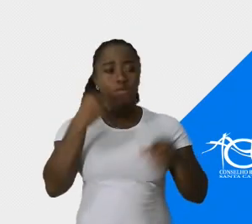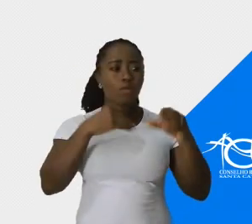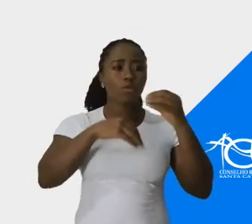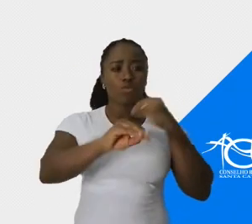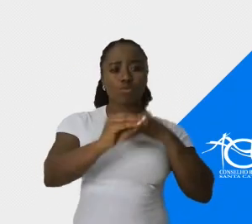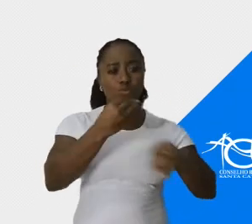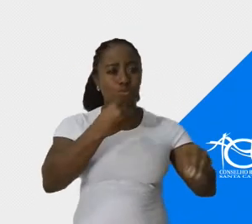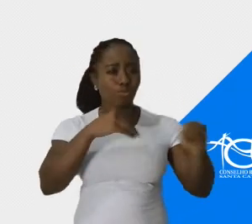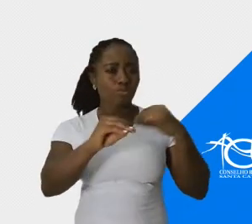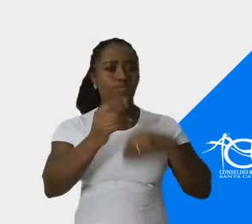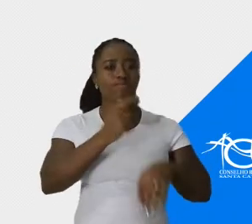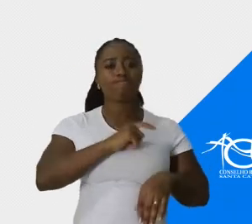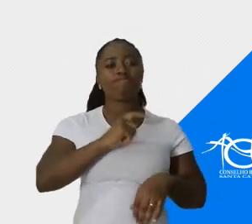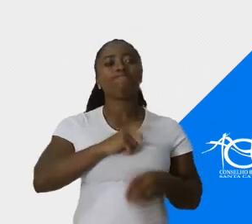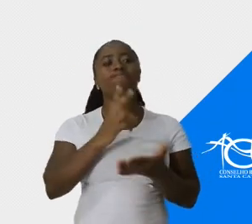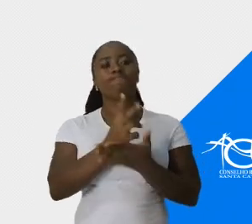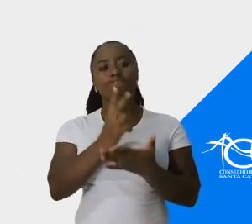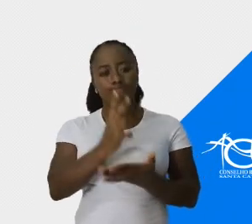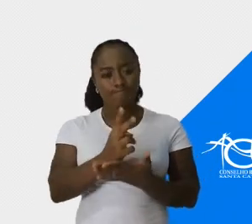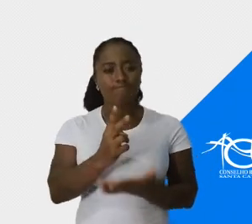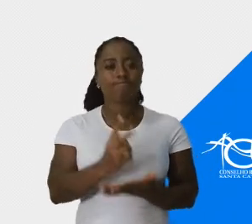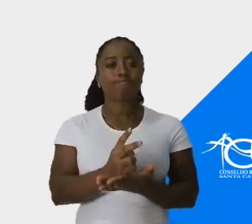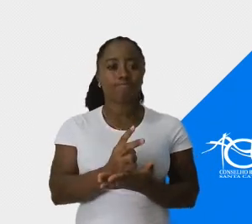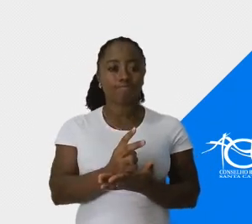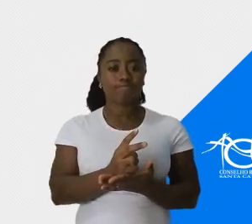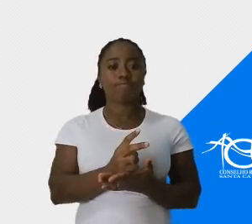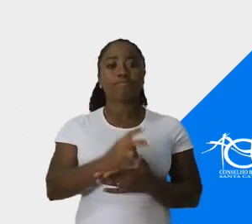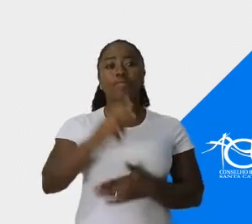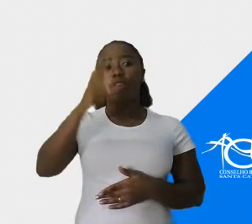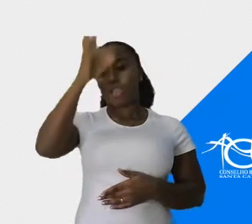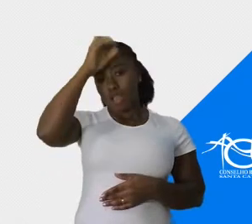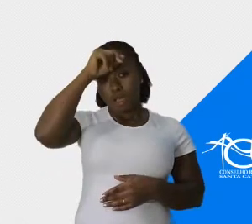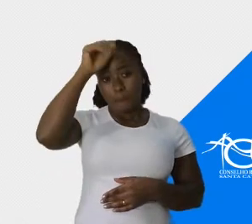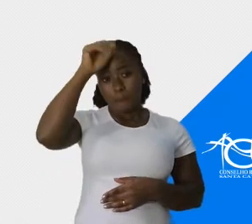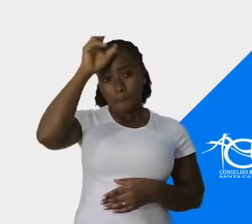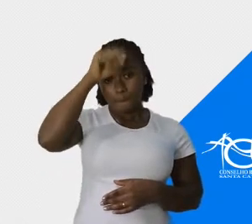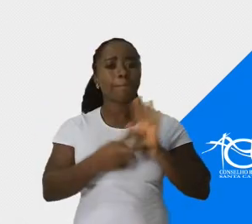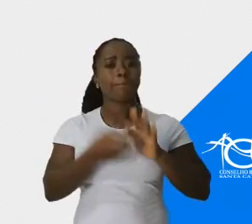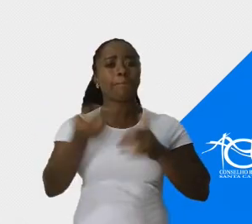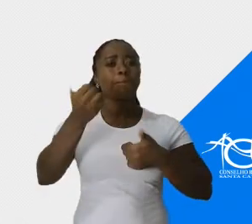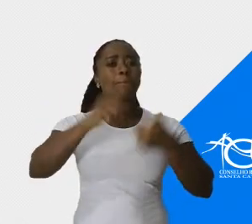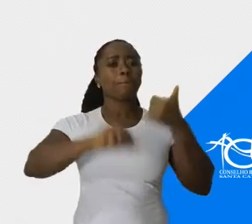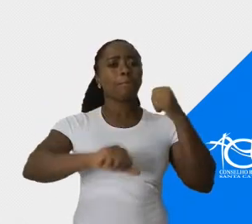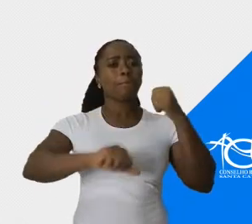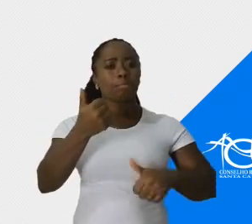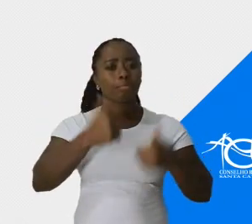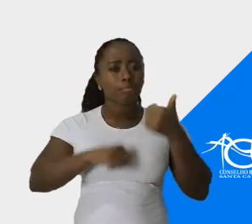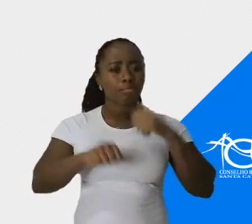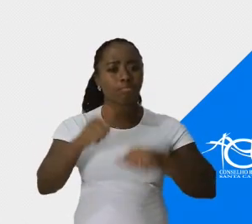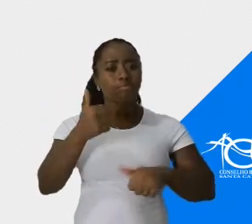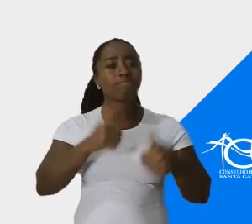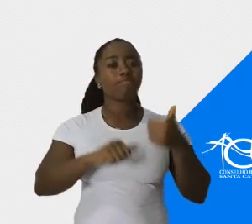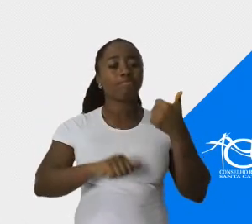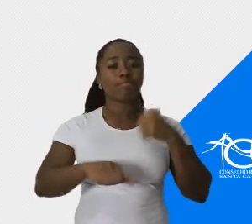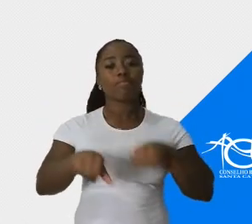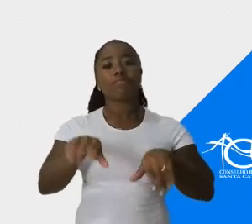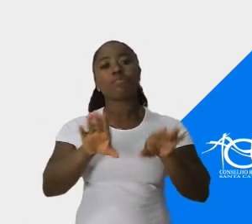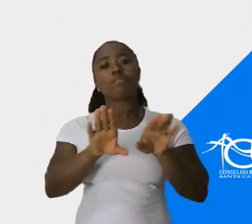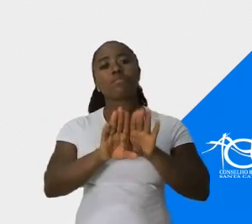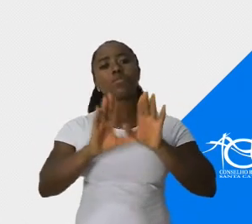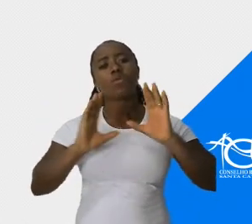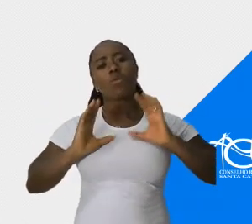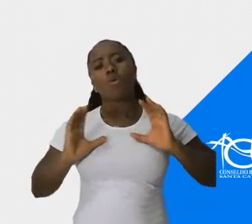primeira aprendizagem que nós já temos sobre o que significa avaliar. Ela fazer a avaliação do comportamento das pessoas no trânsito,